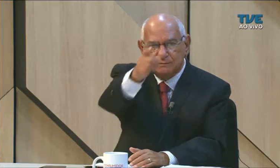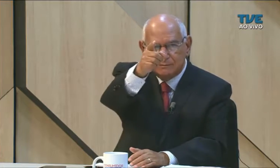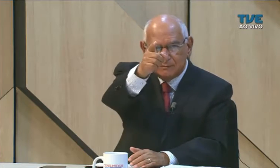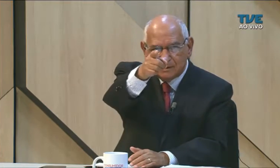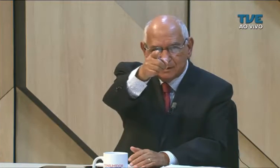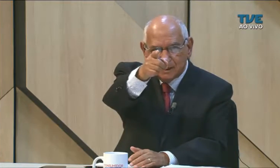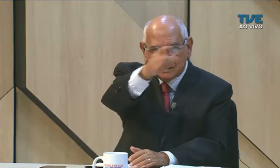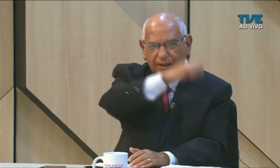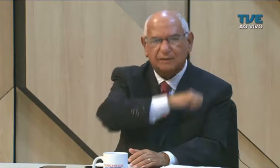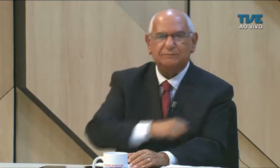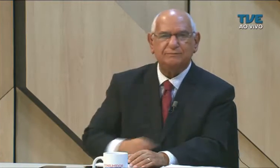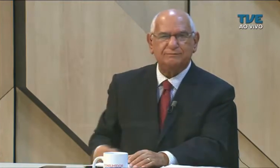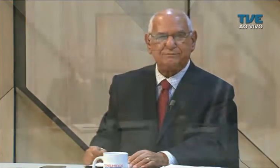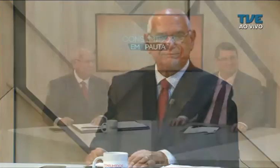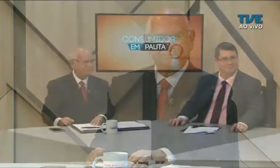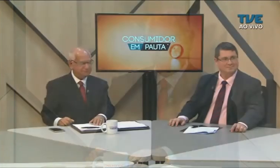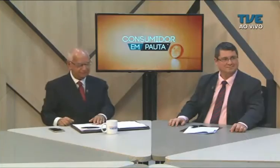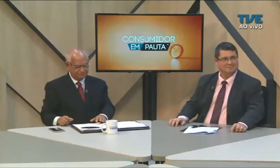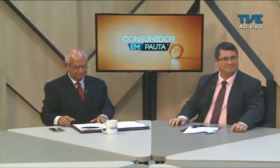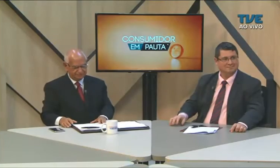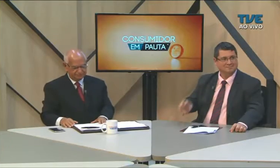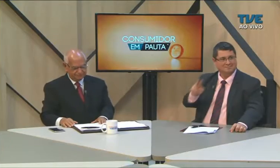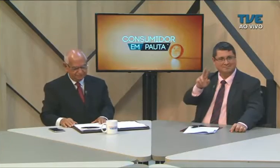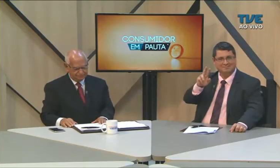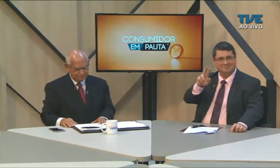noite e até lá.